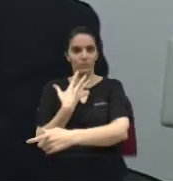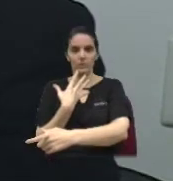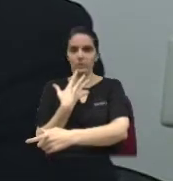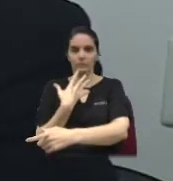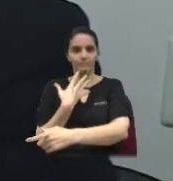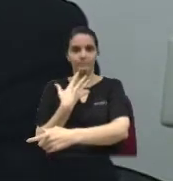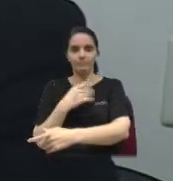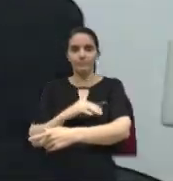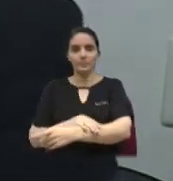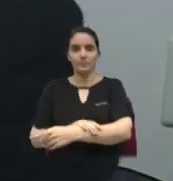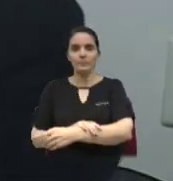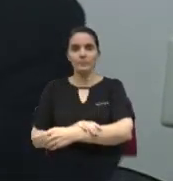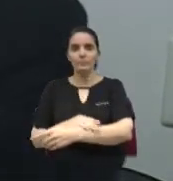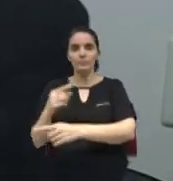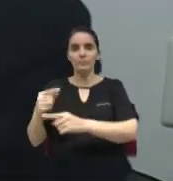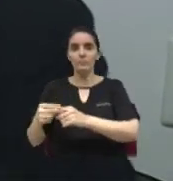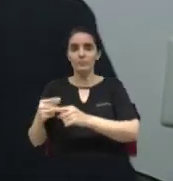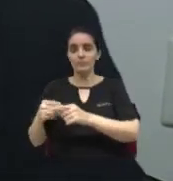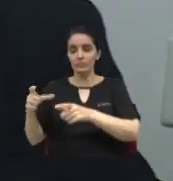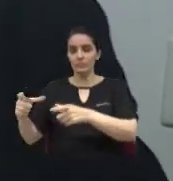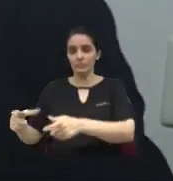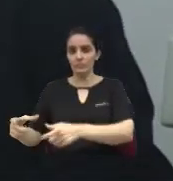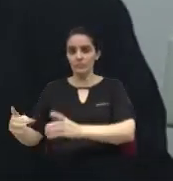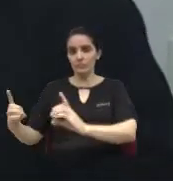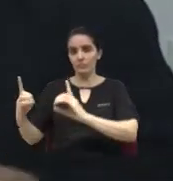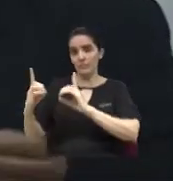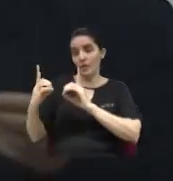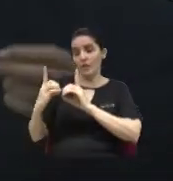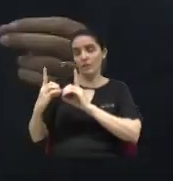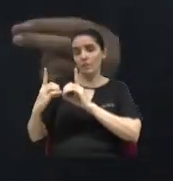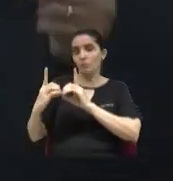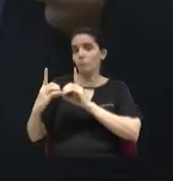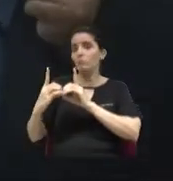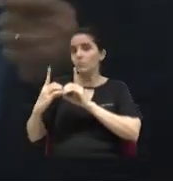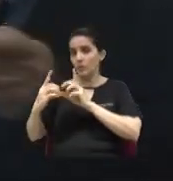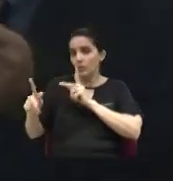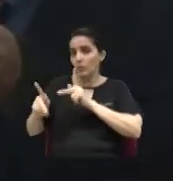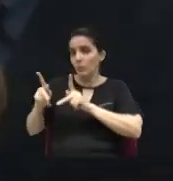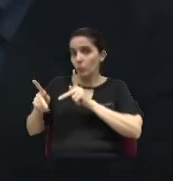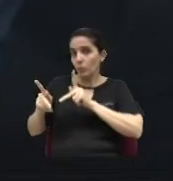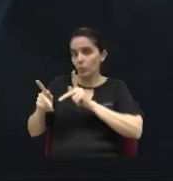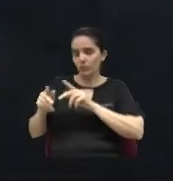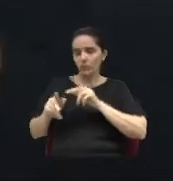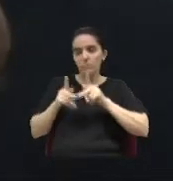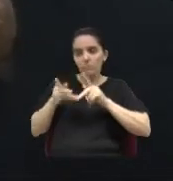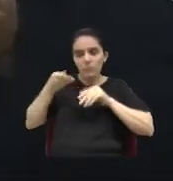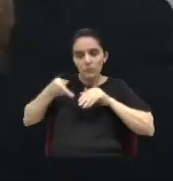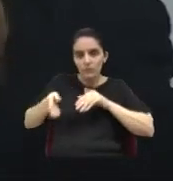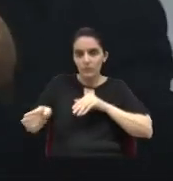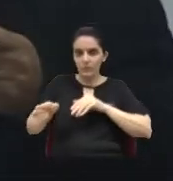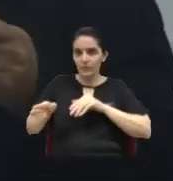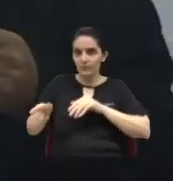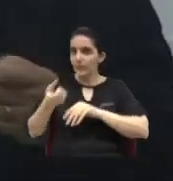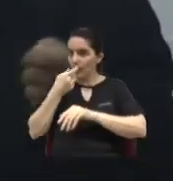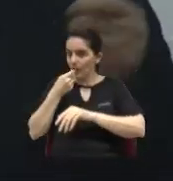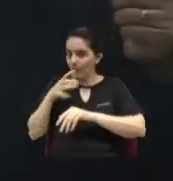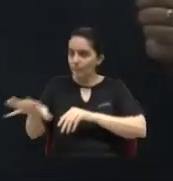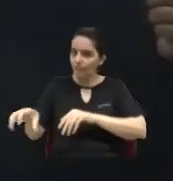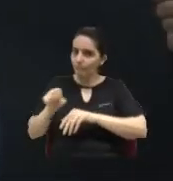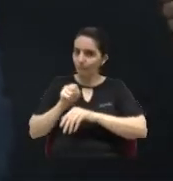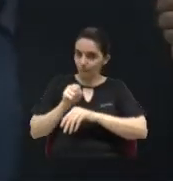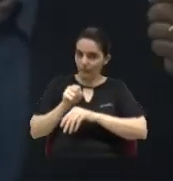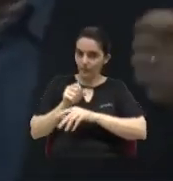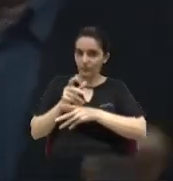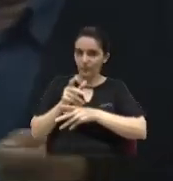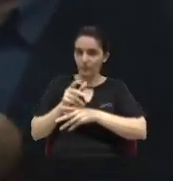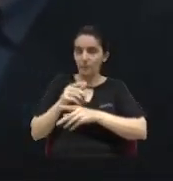possa ter um atendimento à população, para poder ir lá buscar o seu remédio. Já essas pessoas que já